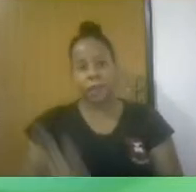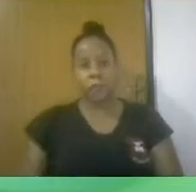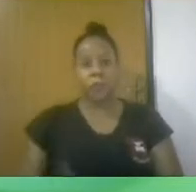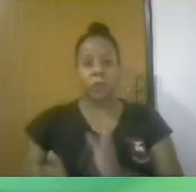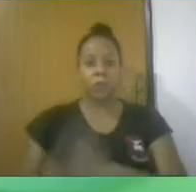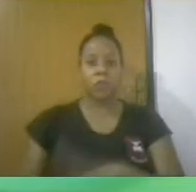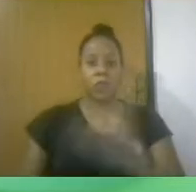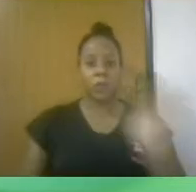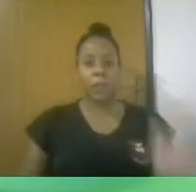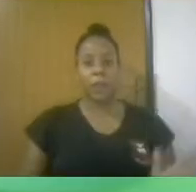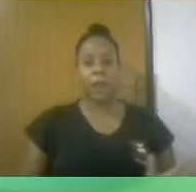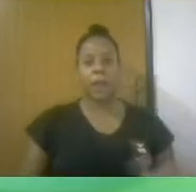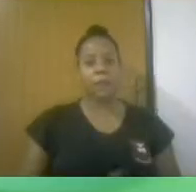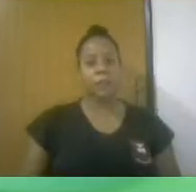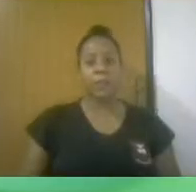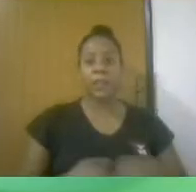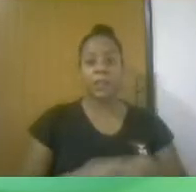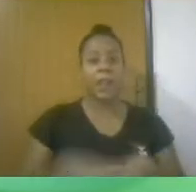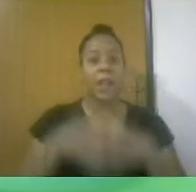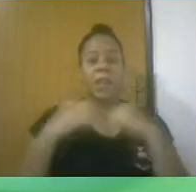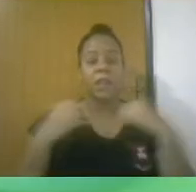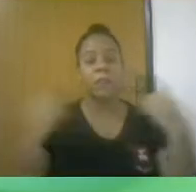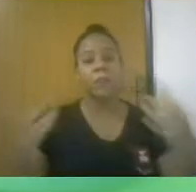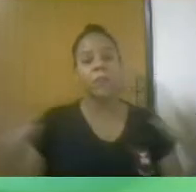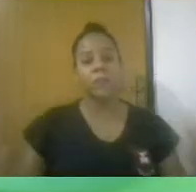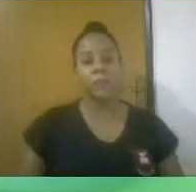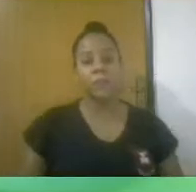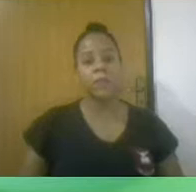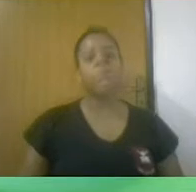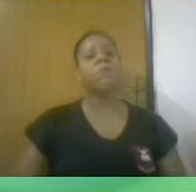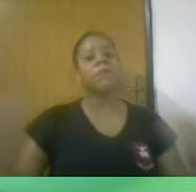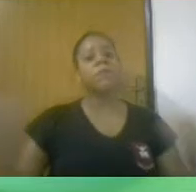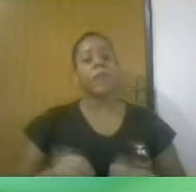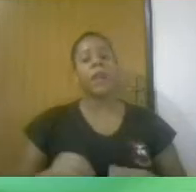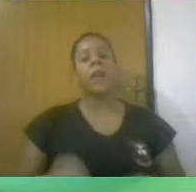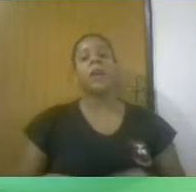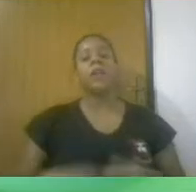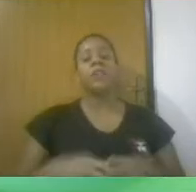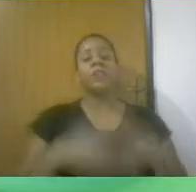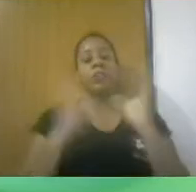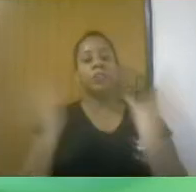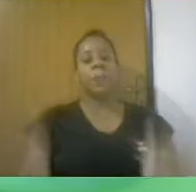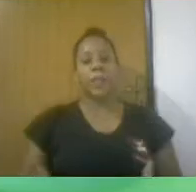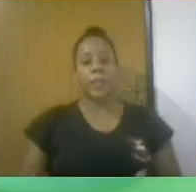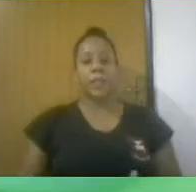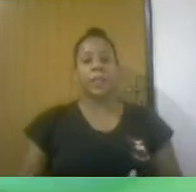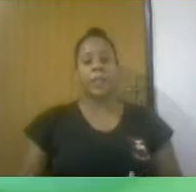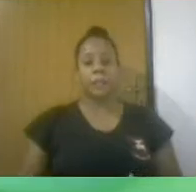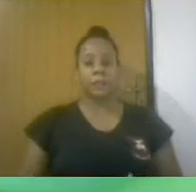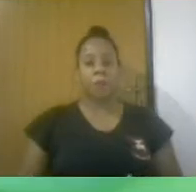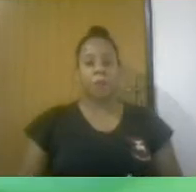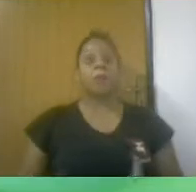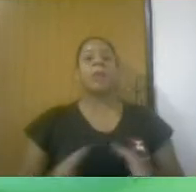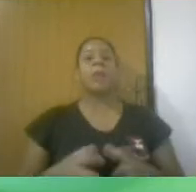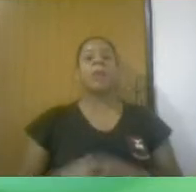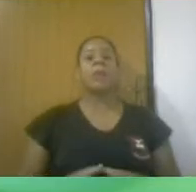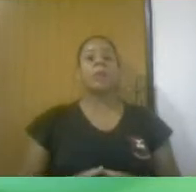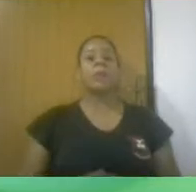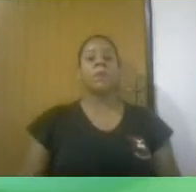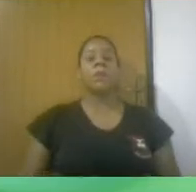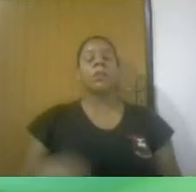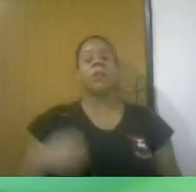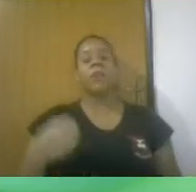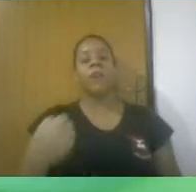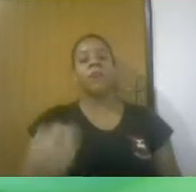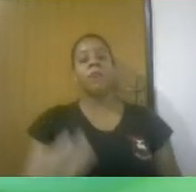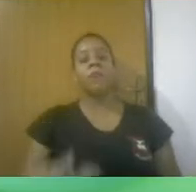cá é de Portugal, tudo que tem para cá é da Espanha. Seria impossível, né, dividir o planeta dessa forma.